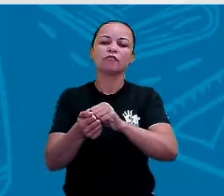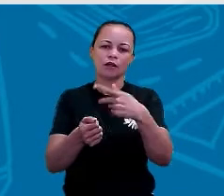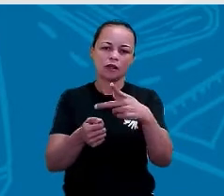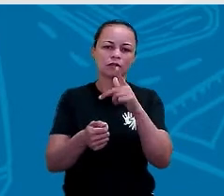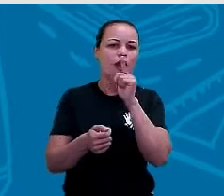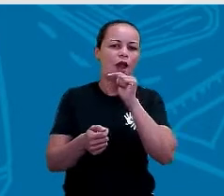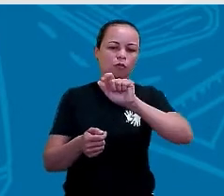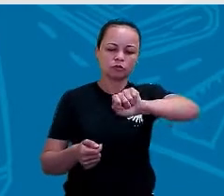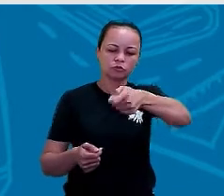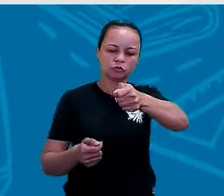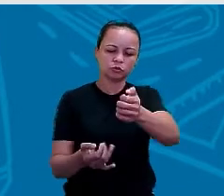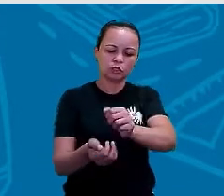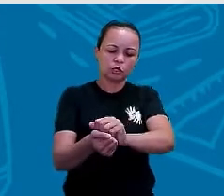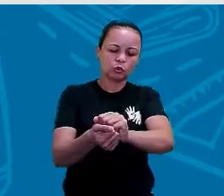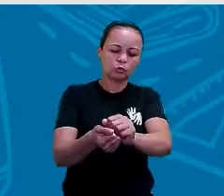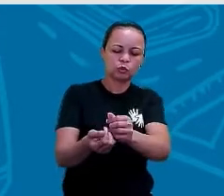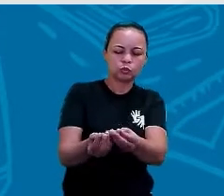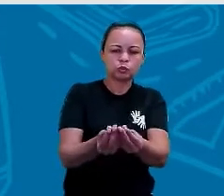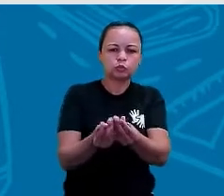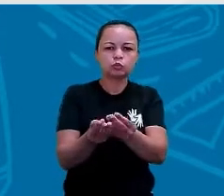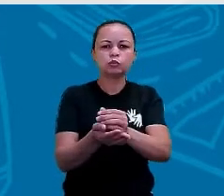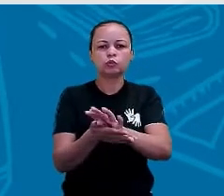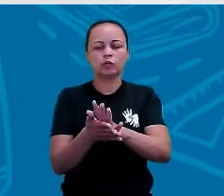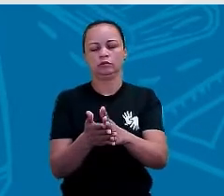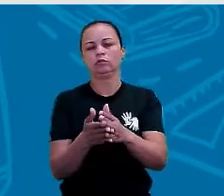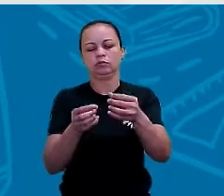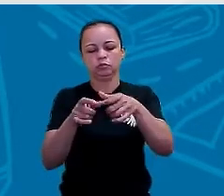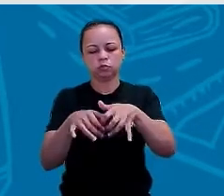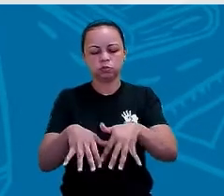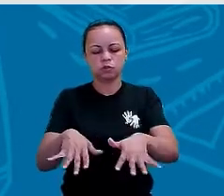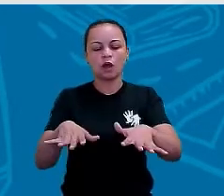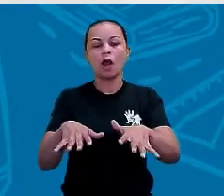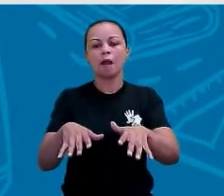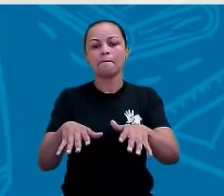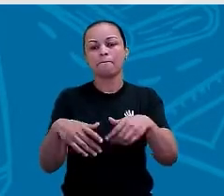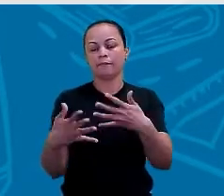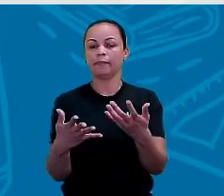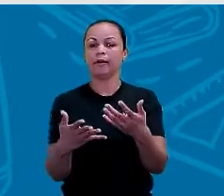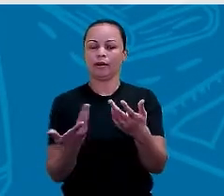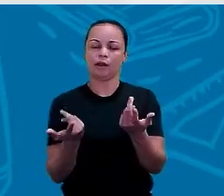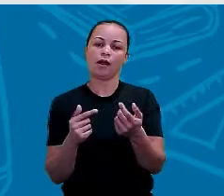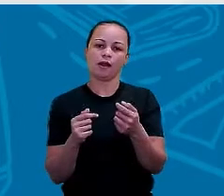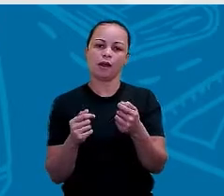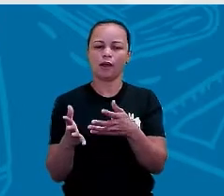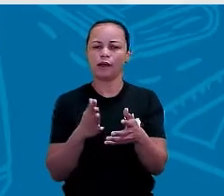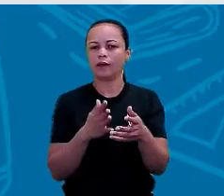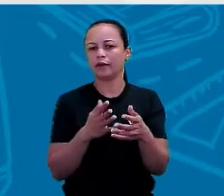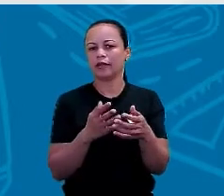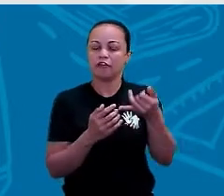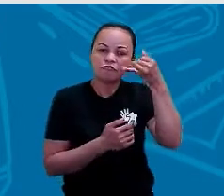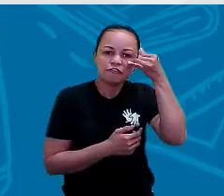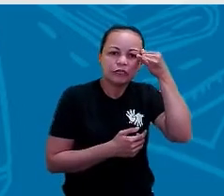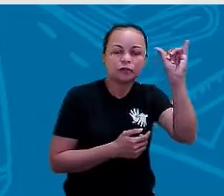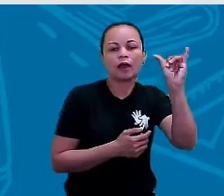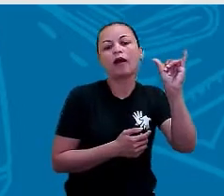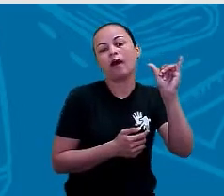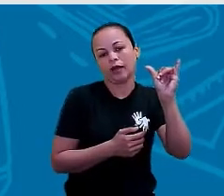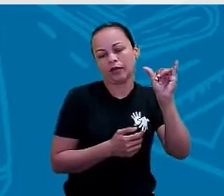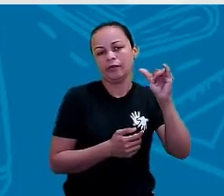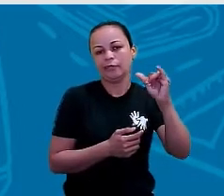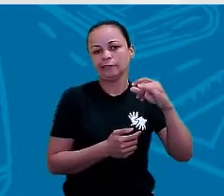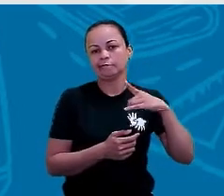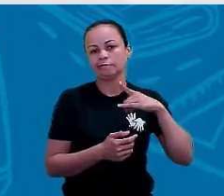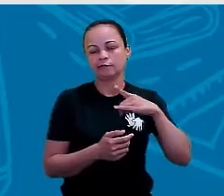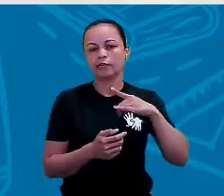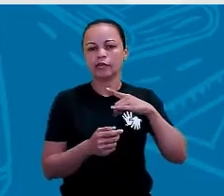corrente. Lavar em água corrente para justamente minimizar os riscos de você estar ingerindo um alimento que pode